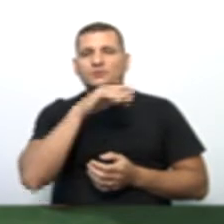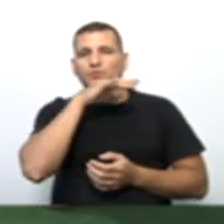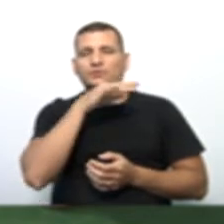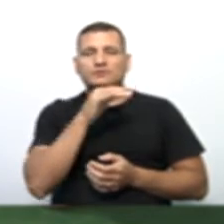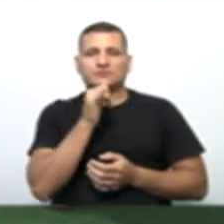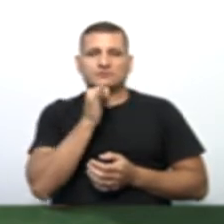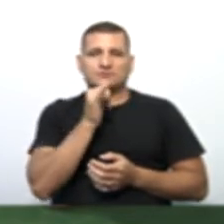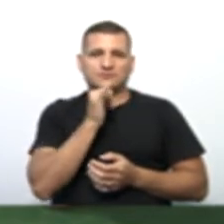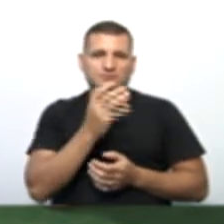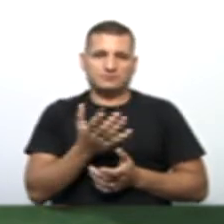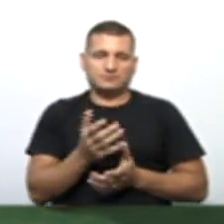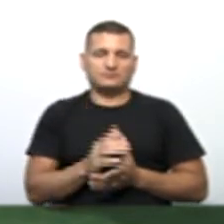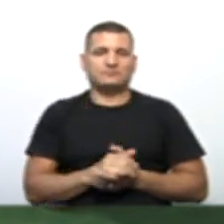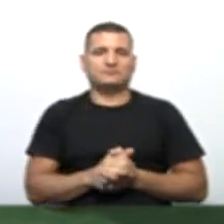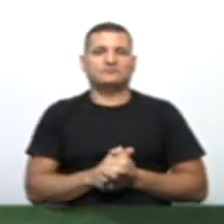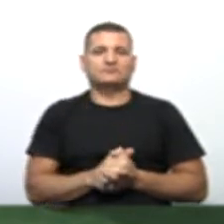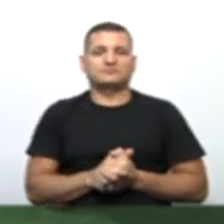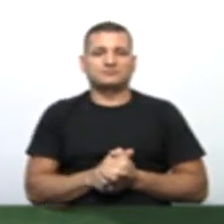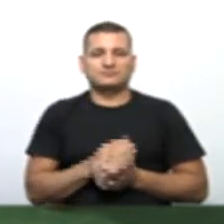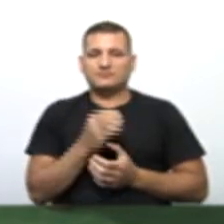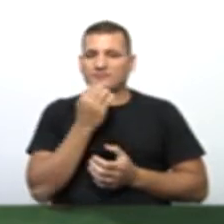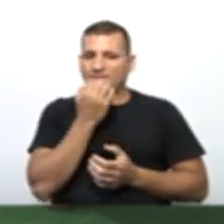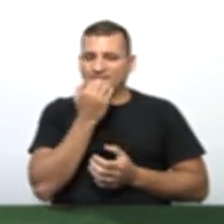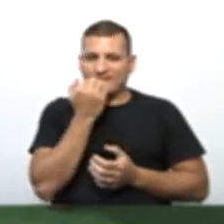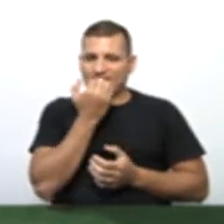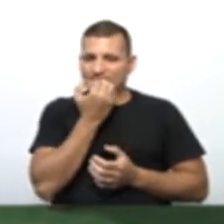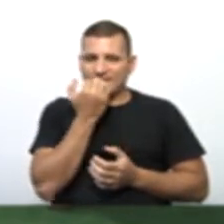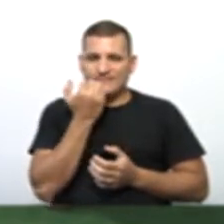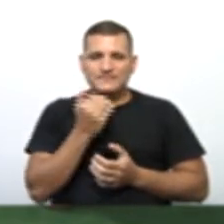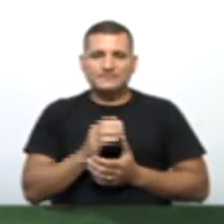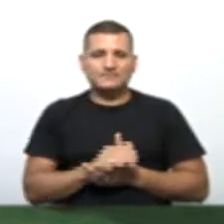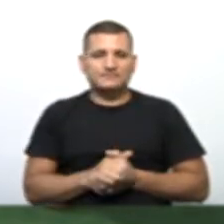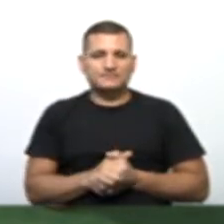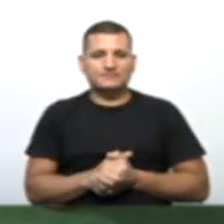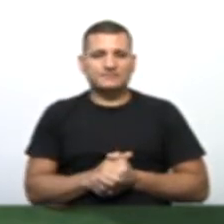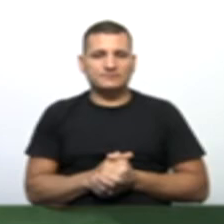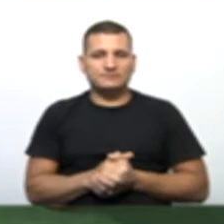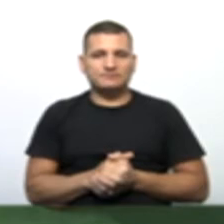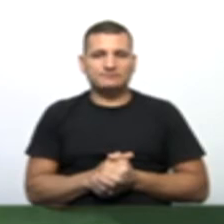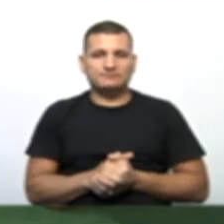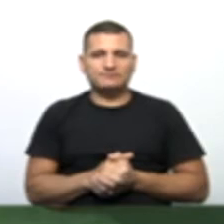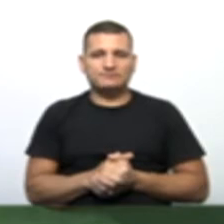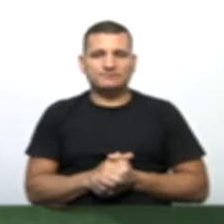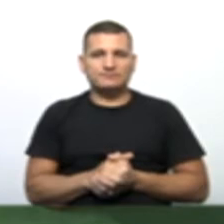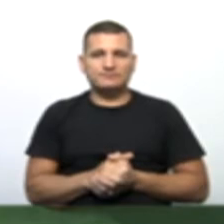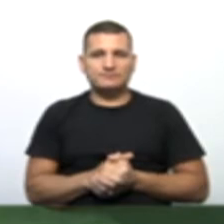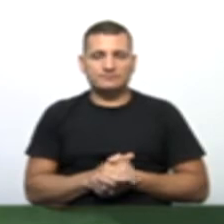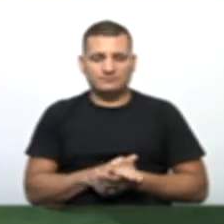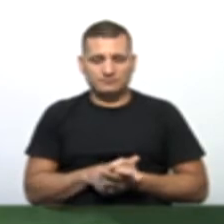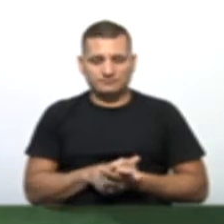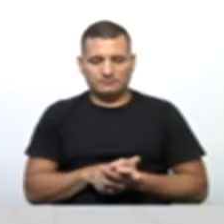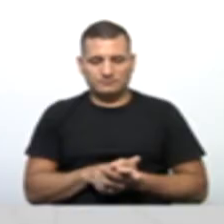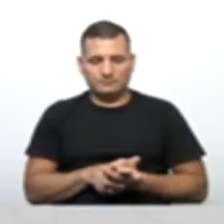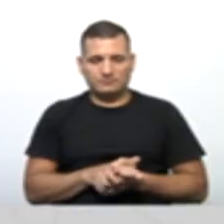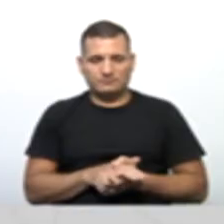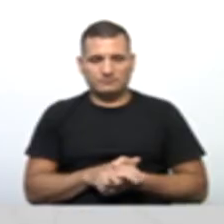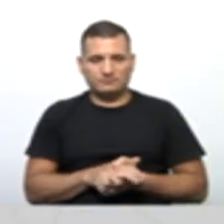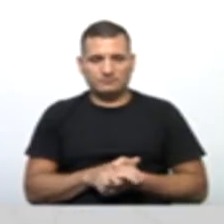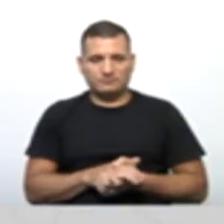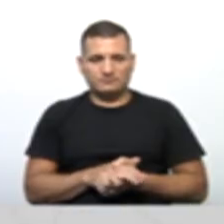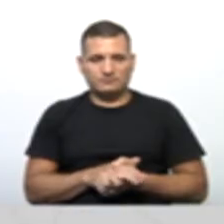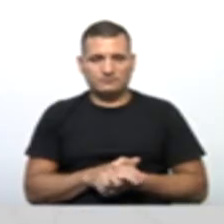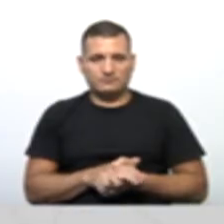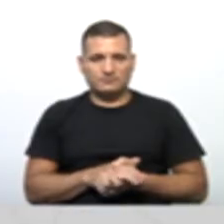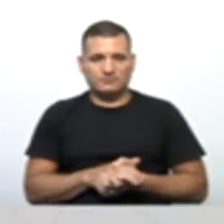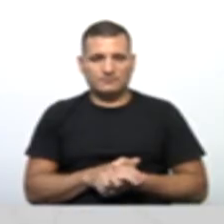pessoa é complicado exatamente daí eu completei que também neste programa fia